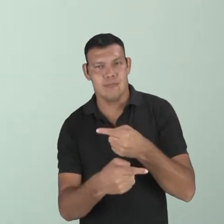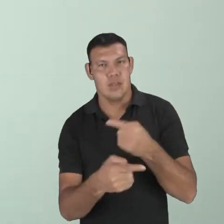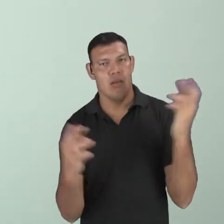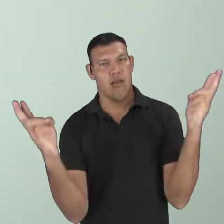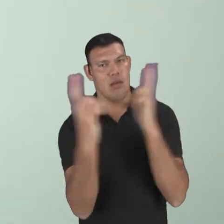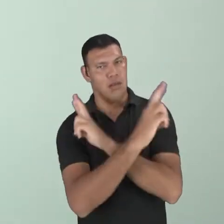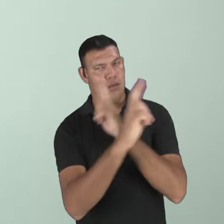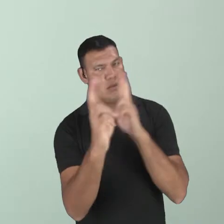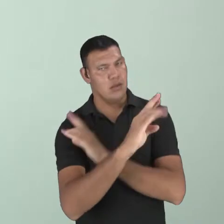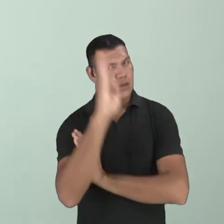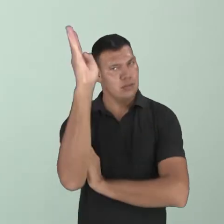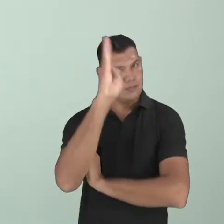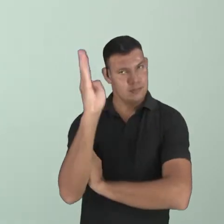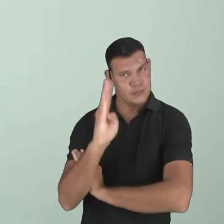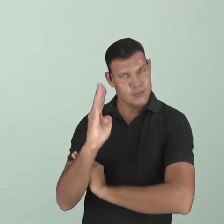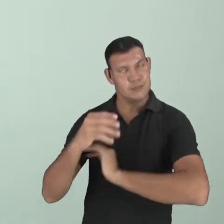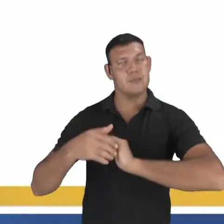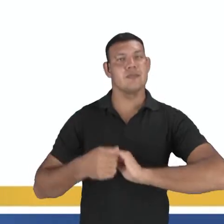relacionam o Brasil.